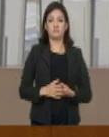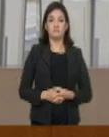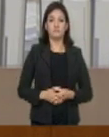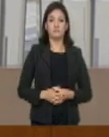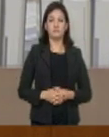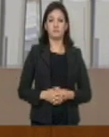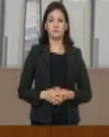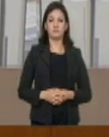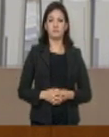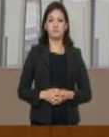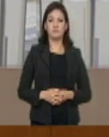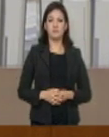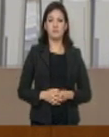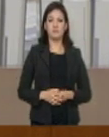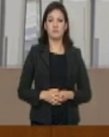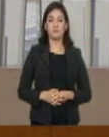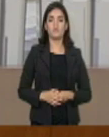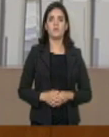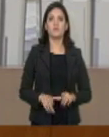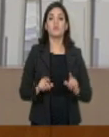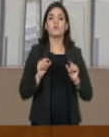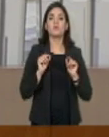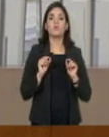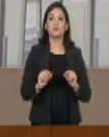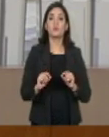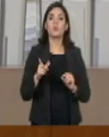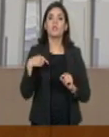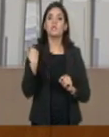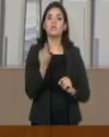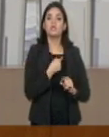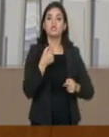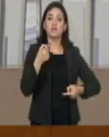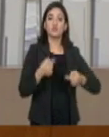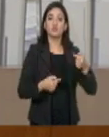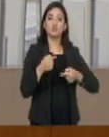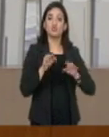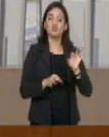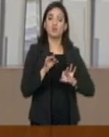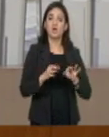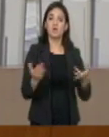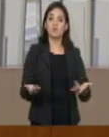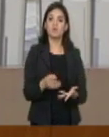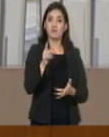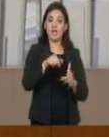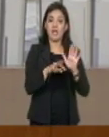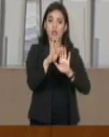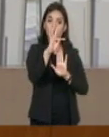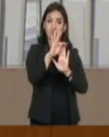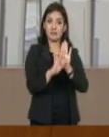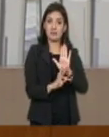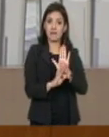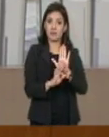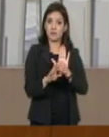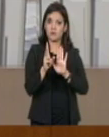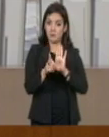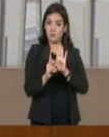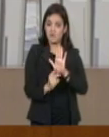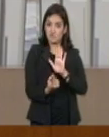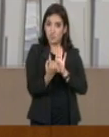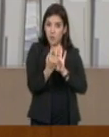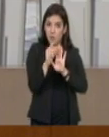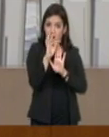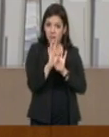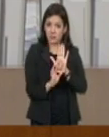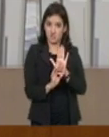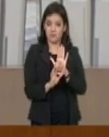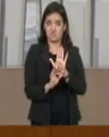É a vontade do parlamento. O que estamos julgando hoje é este texto normativo. É